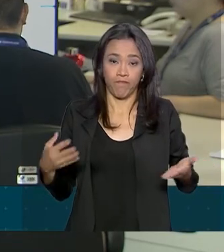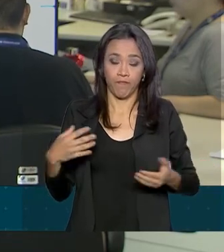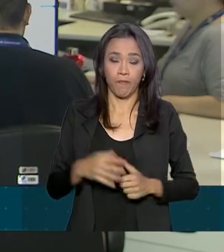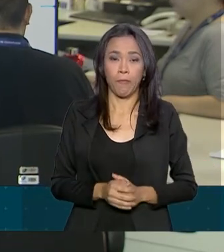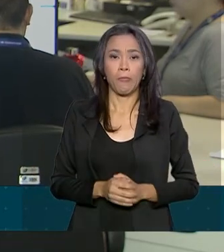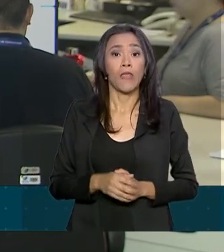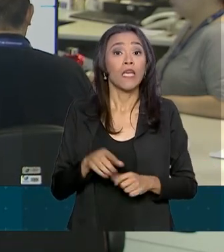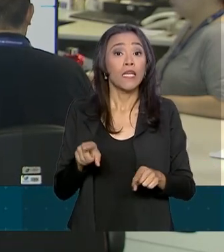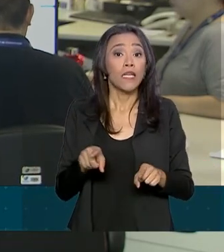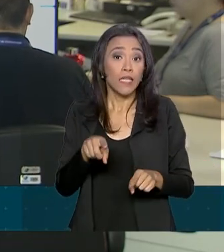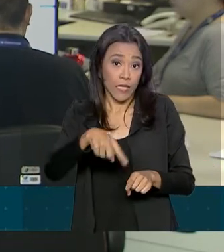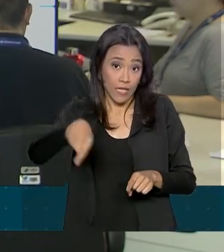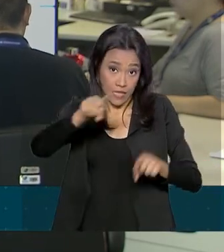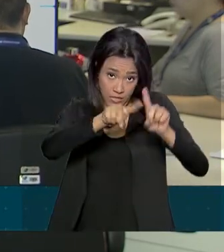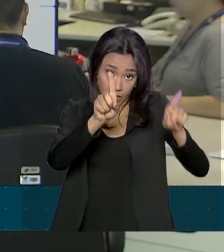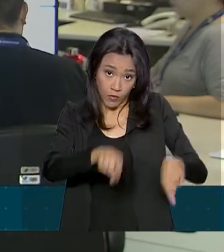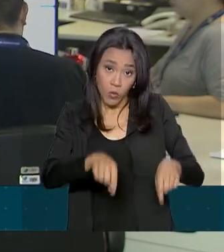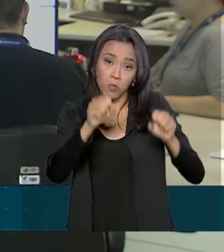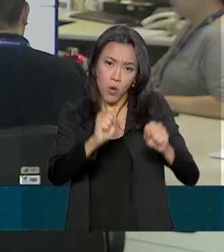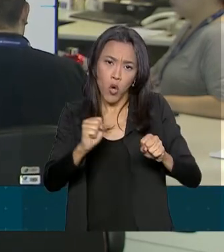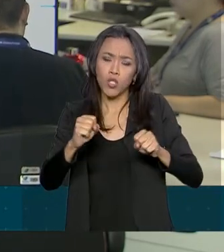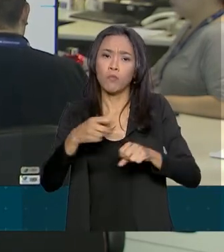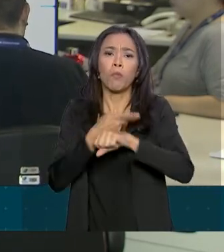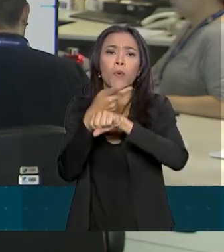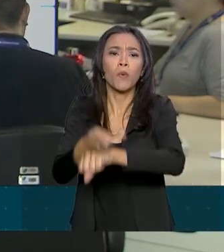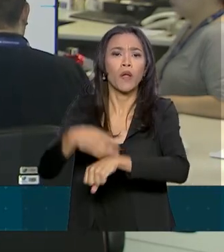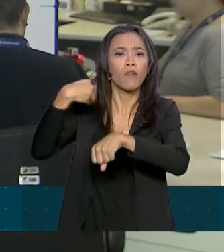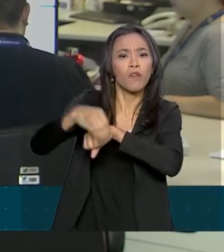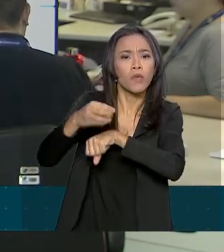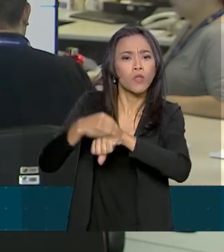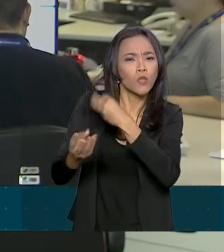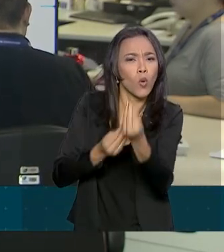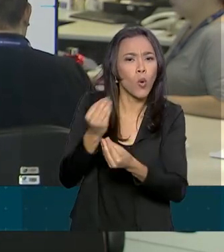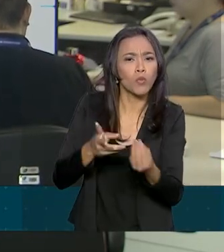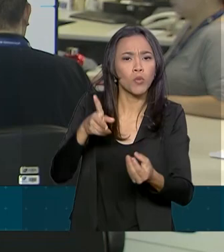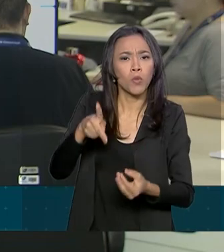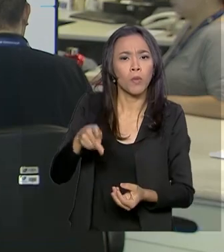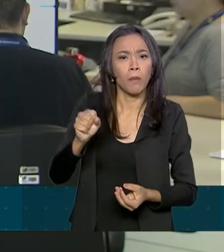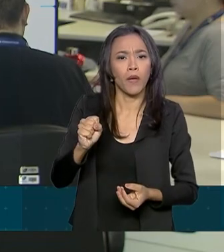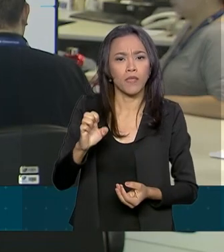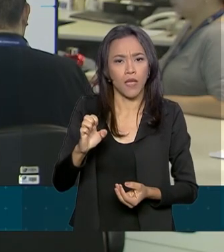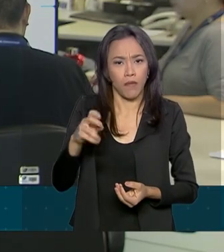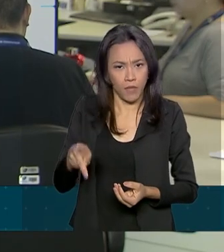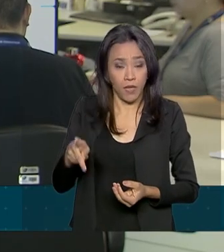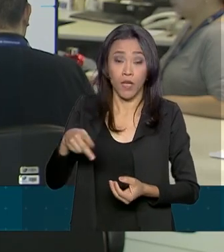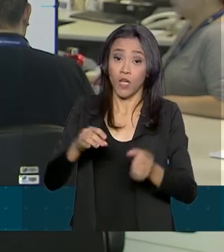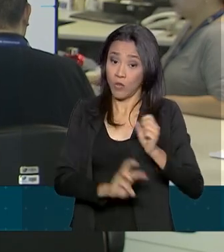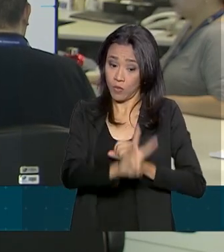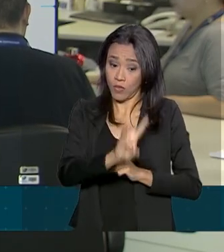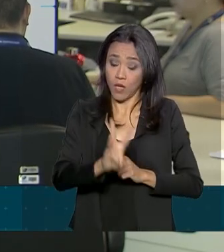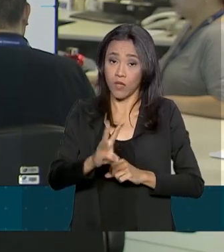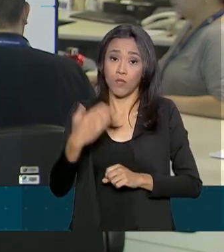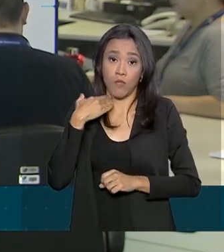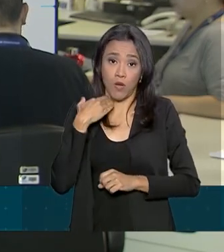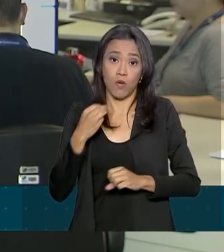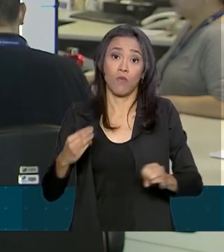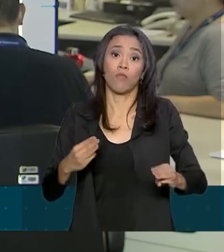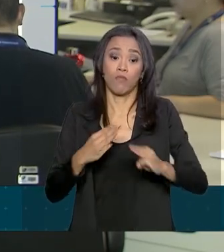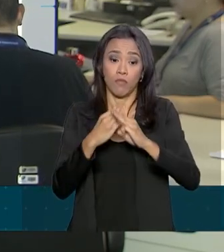caixa.gov.br/cotaspis. E os servidores públicos podem obter informações sobre a retirada do PASEP no site do Banco do Brasil. O endereço é